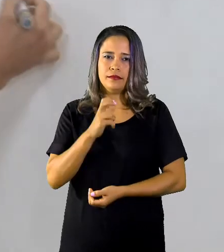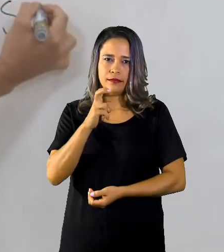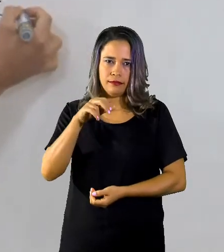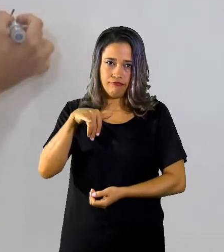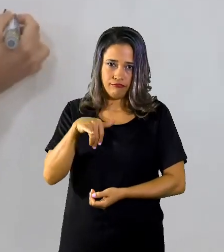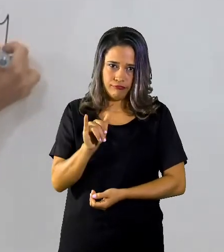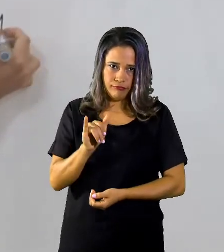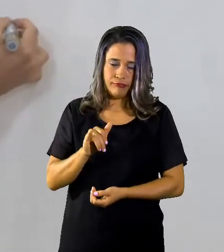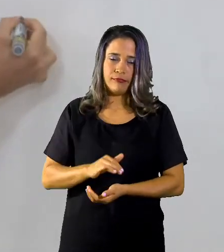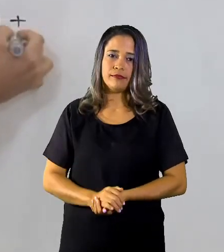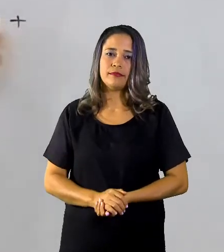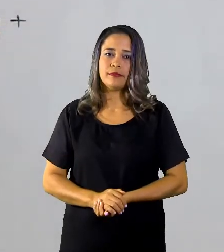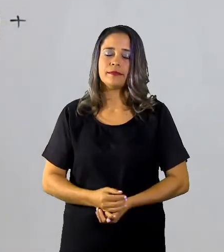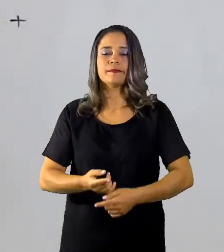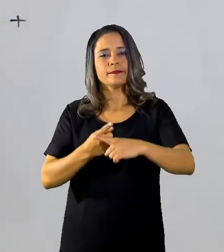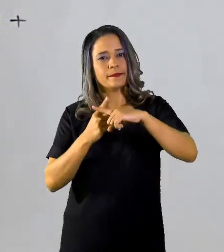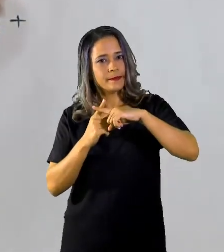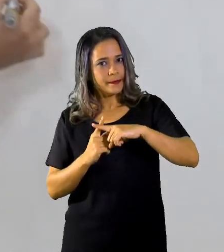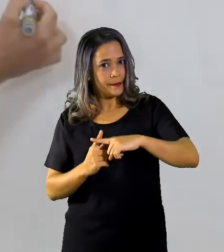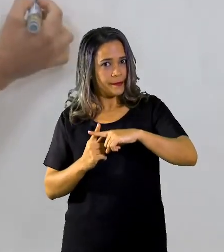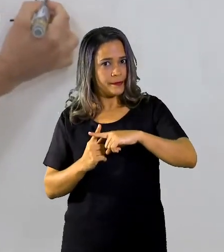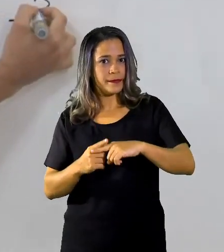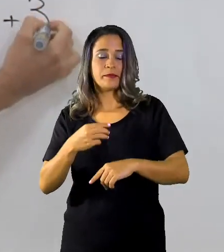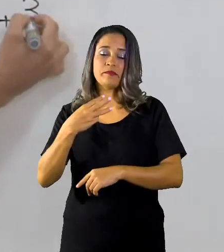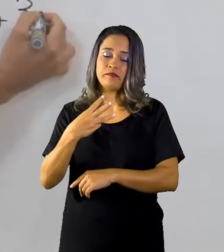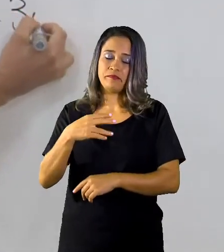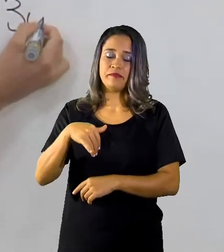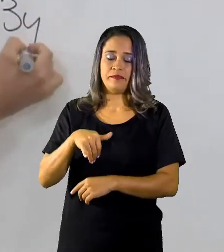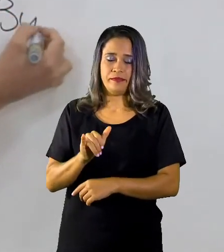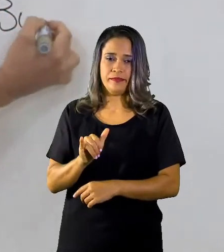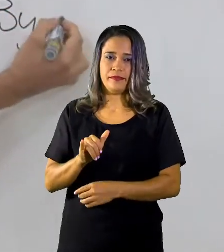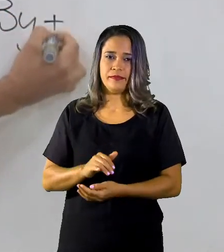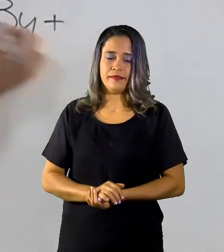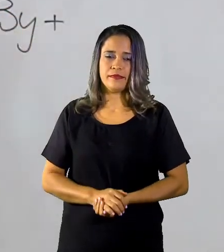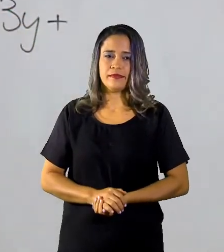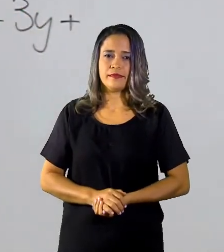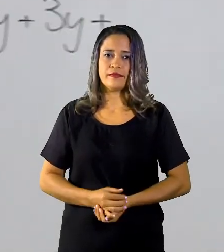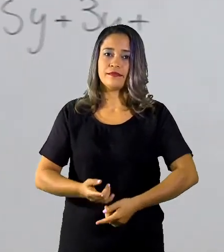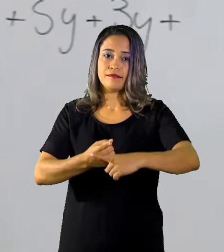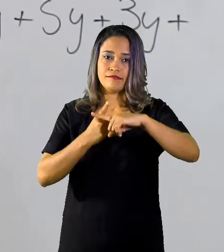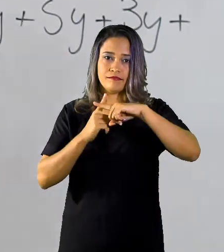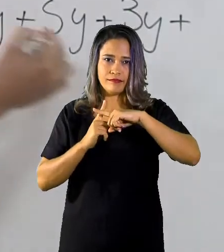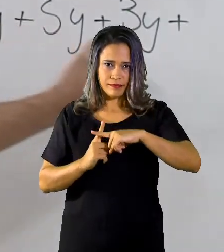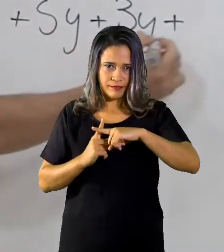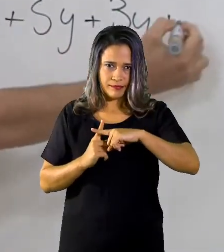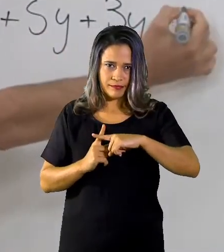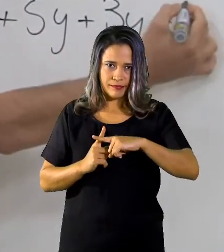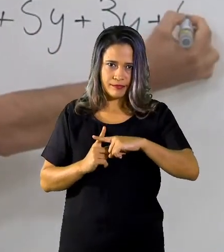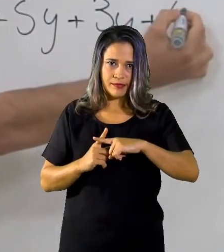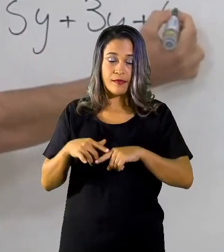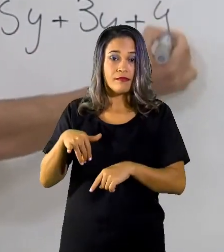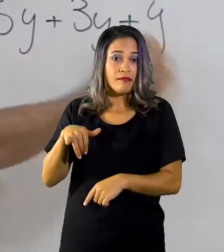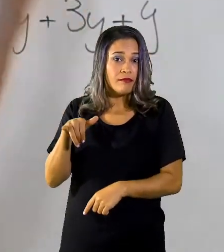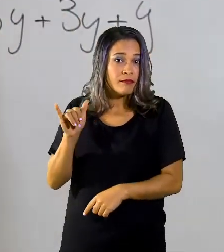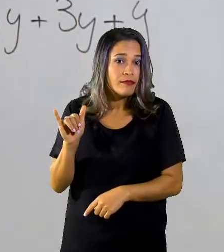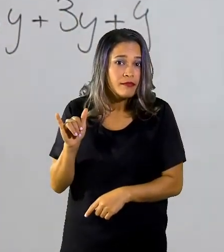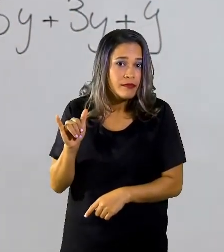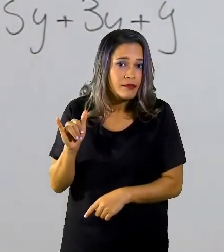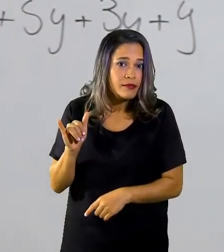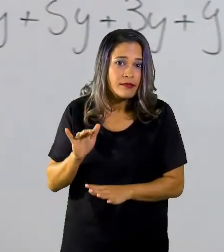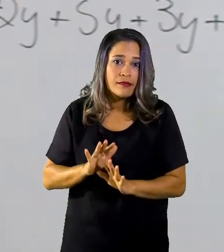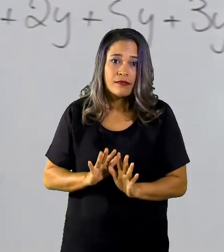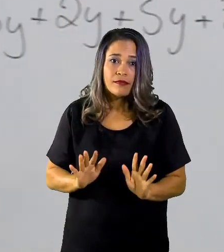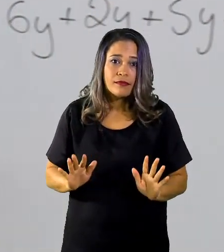5y, mais 3y, mais y.